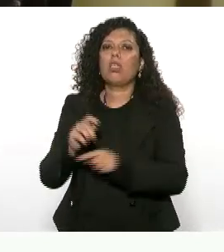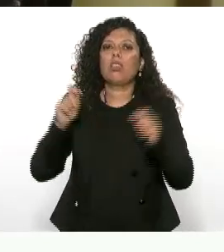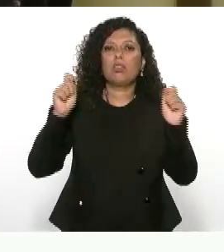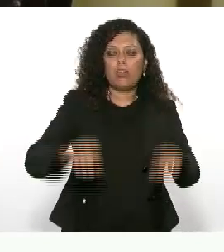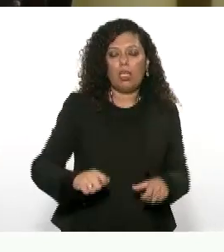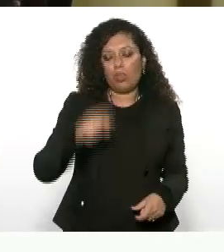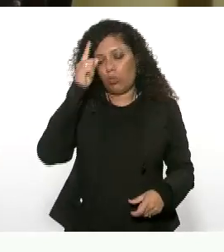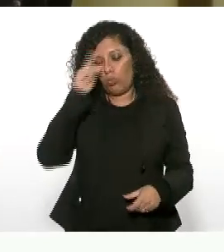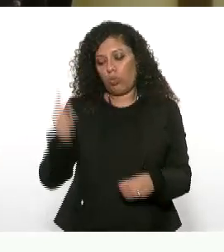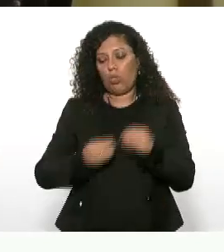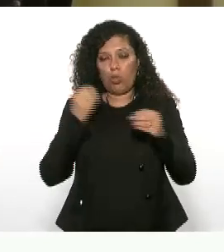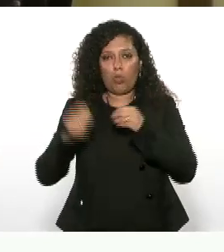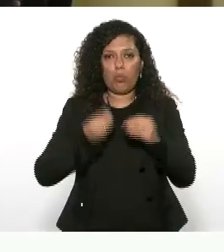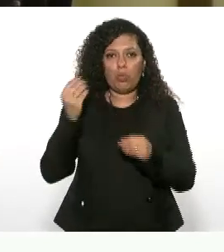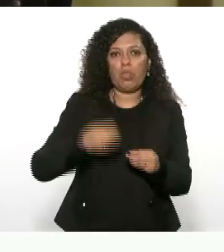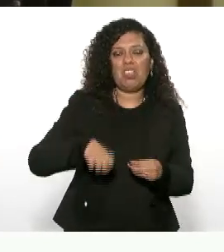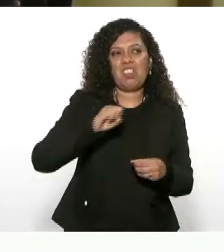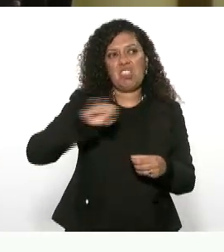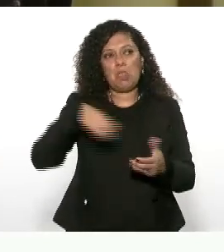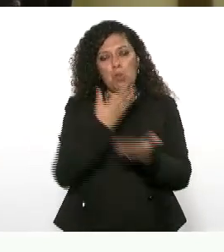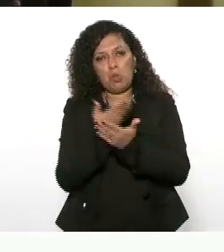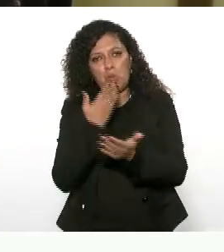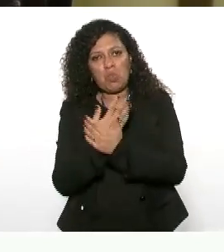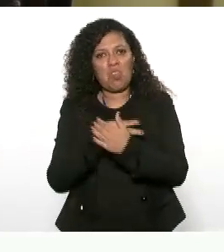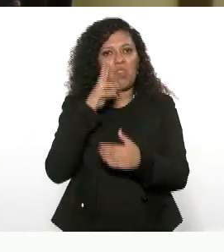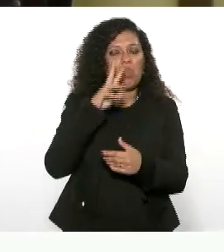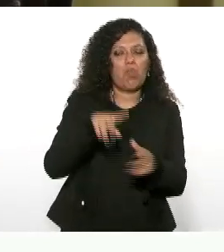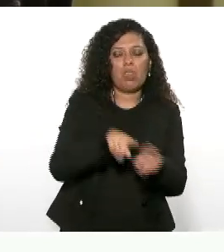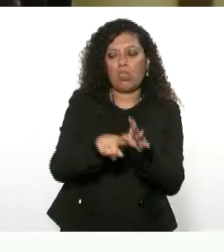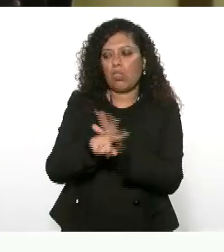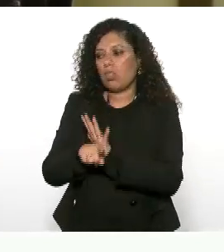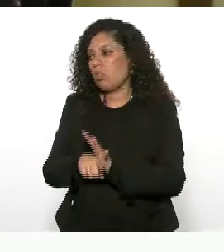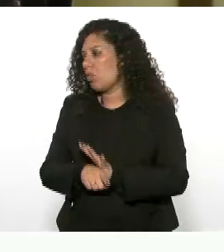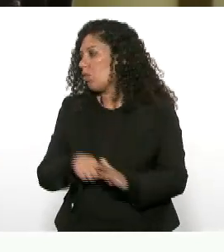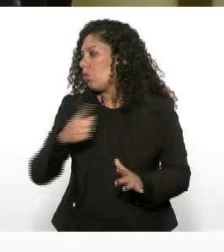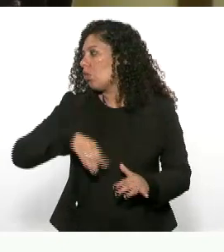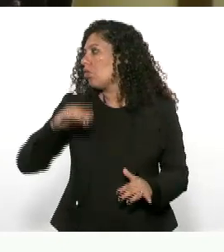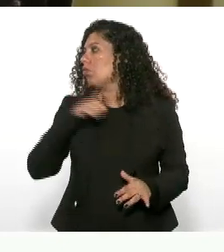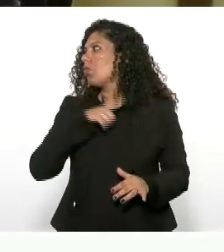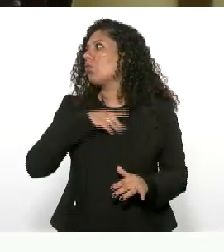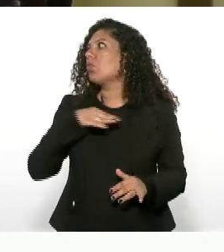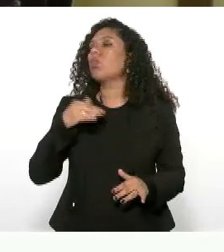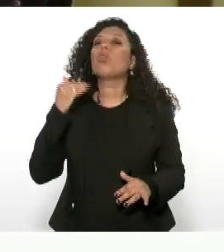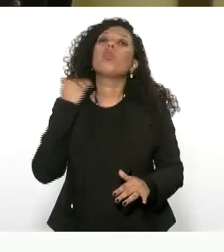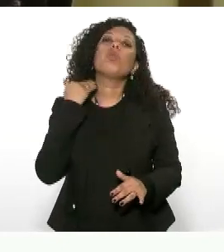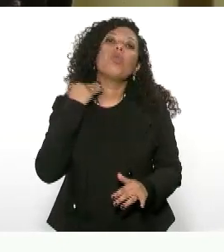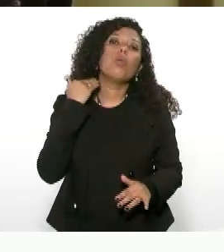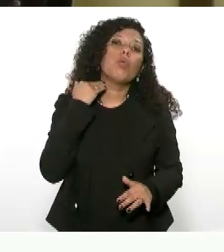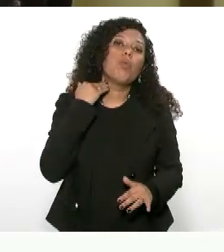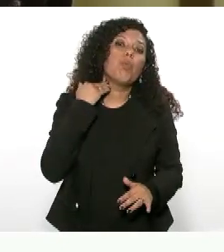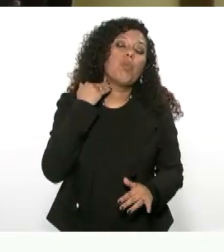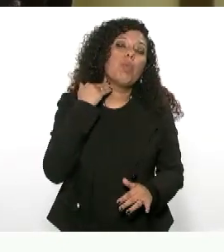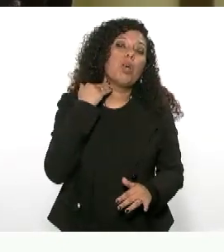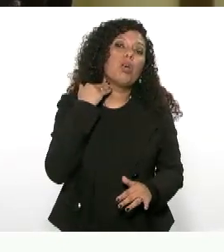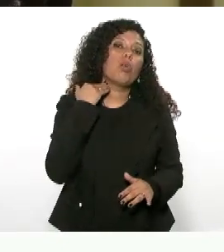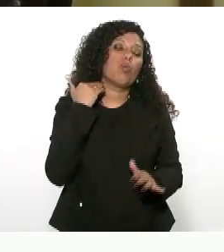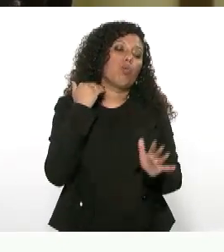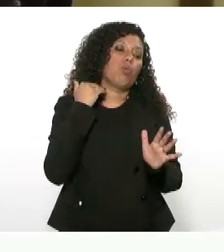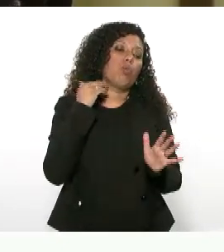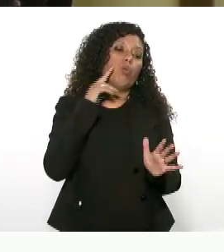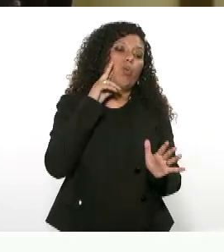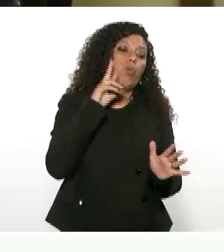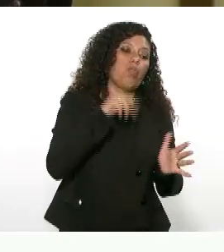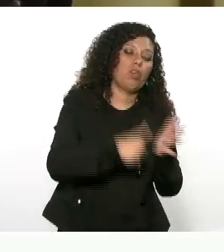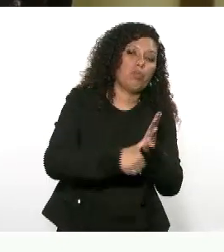sendo viabilizado ou estudado, por exemplo, para que a gente tenha o nosso banco de identificação, uma